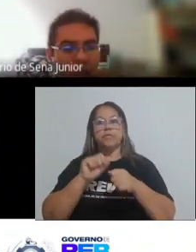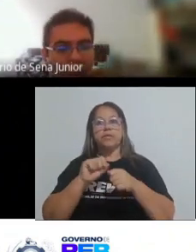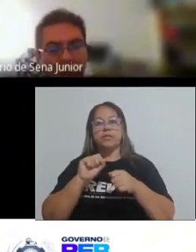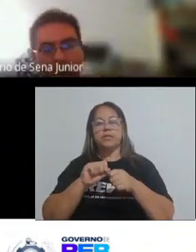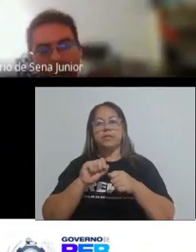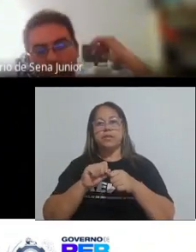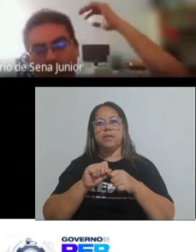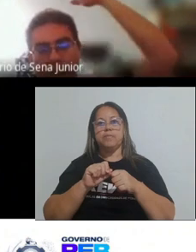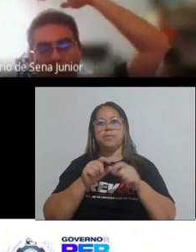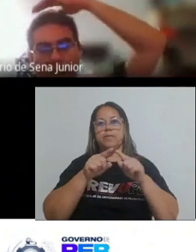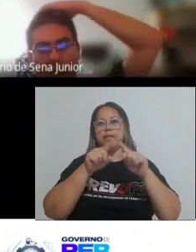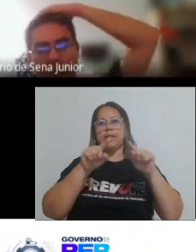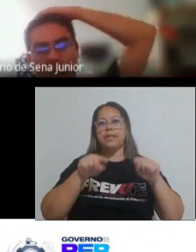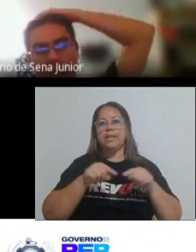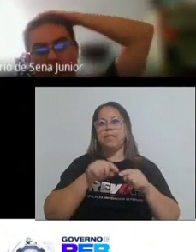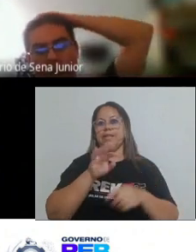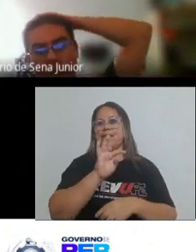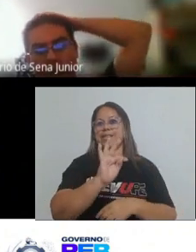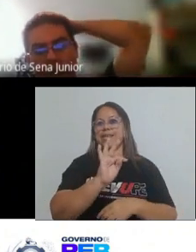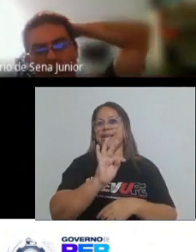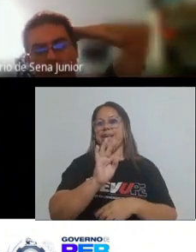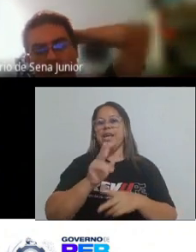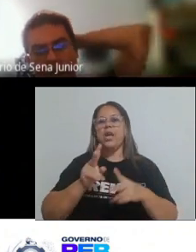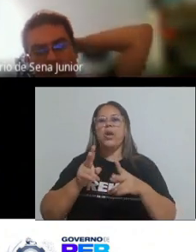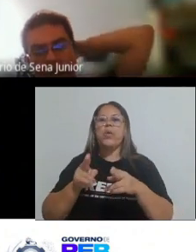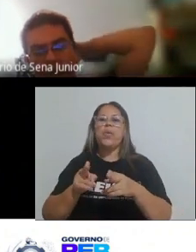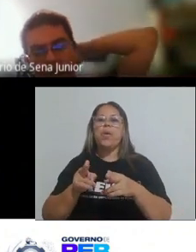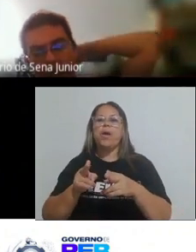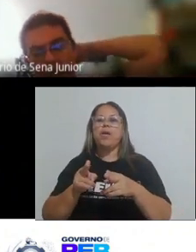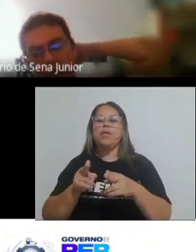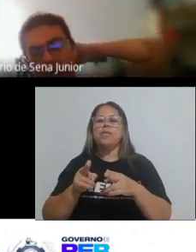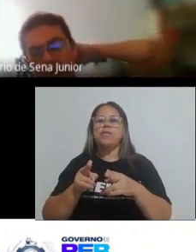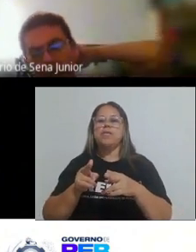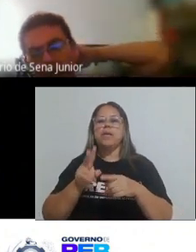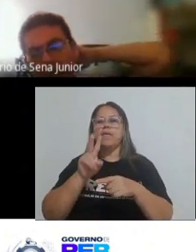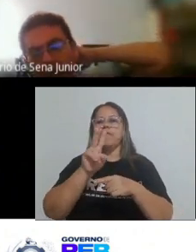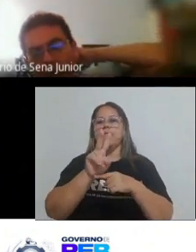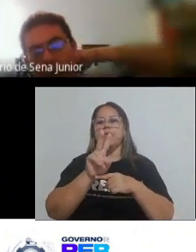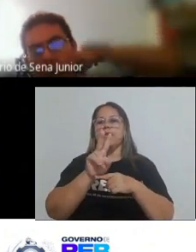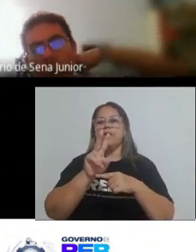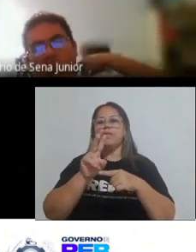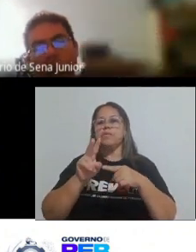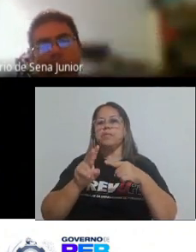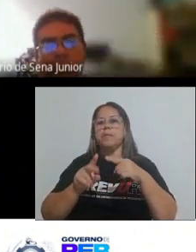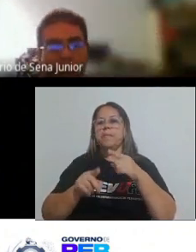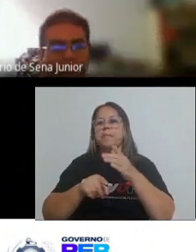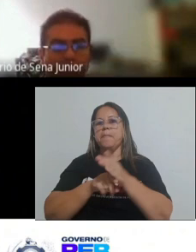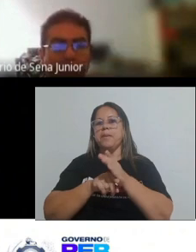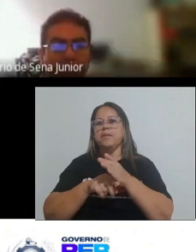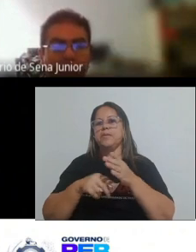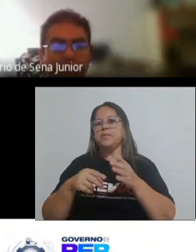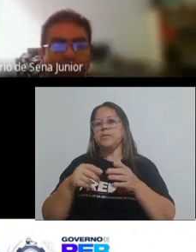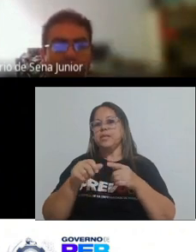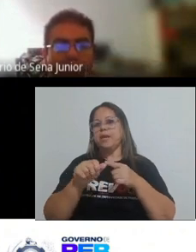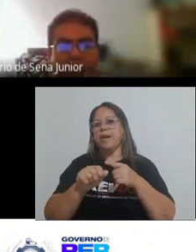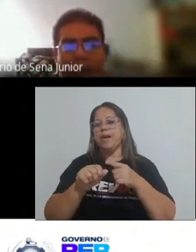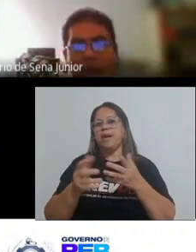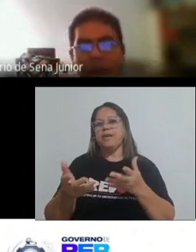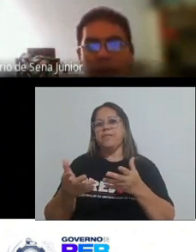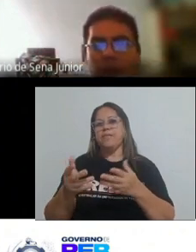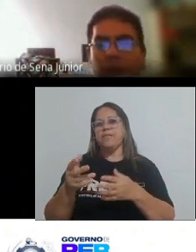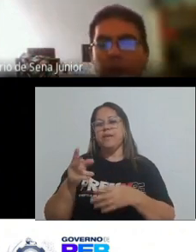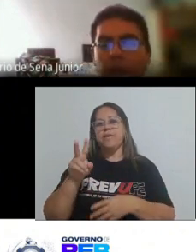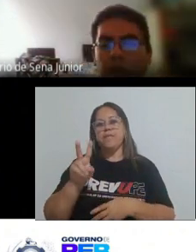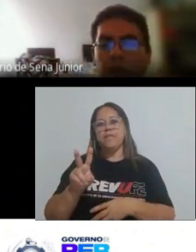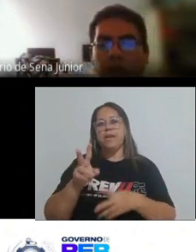fizermos delta T vai ser igual a V sobre menos A. V